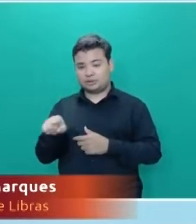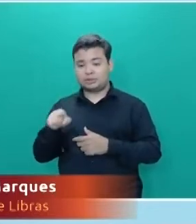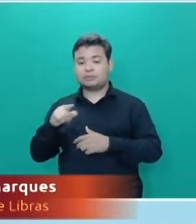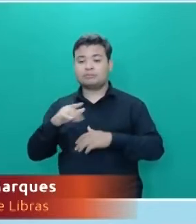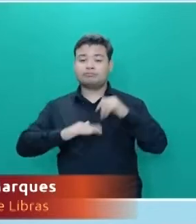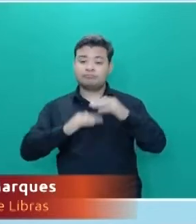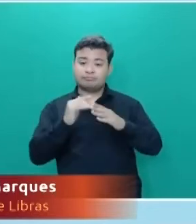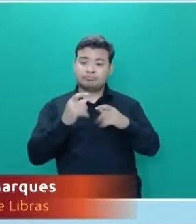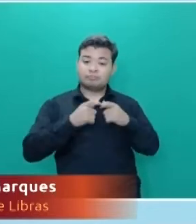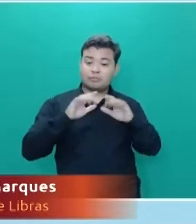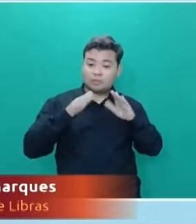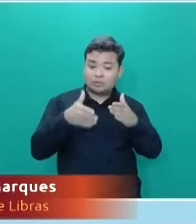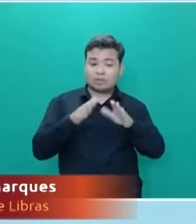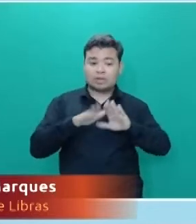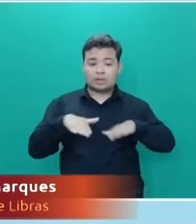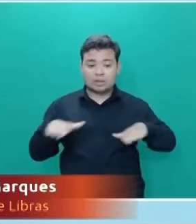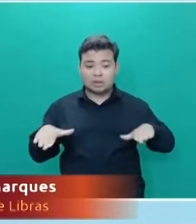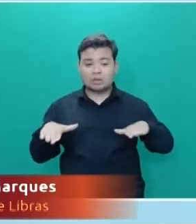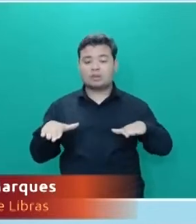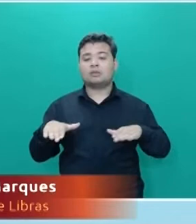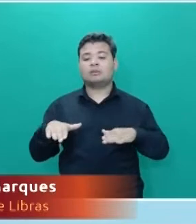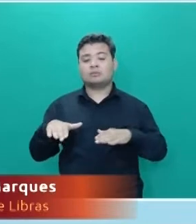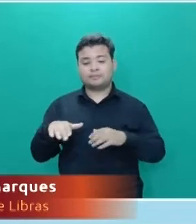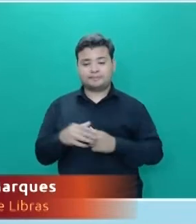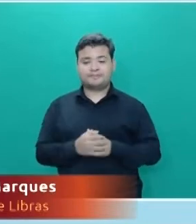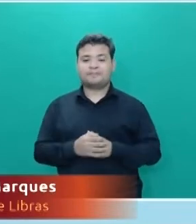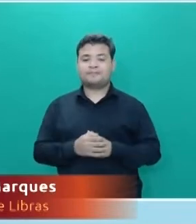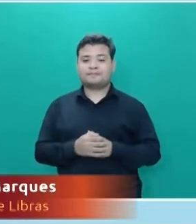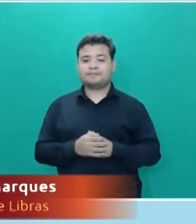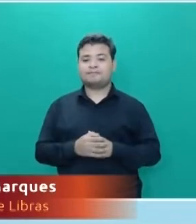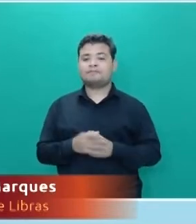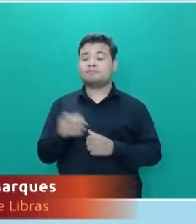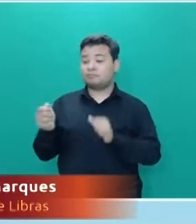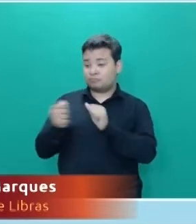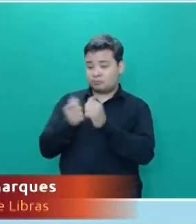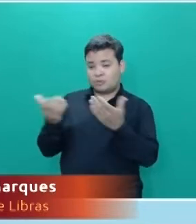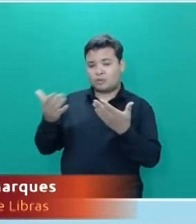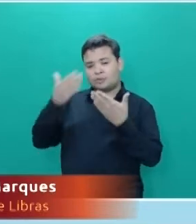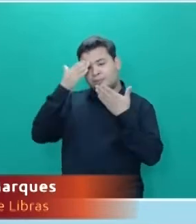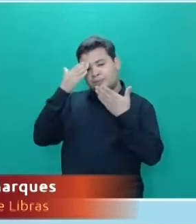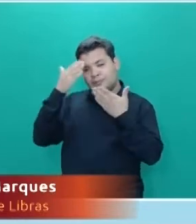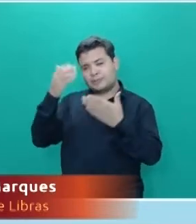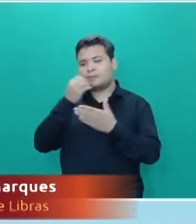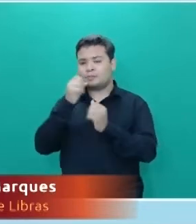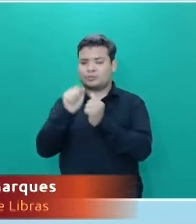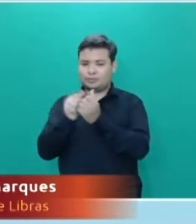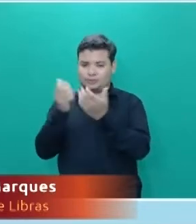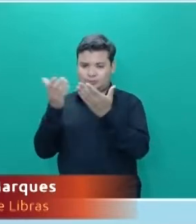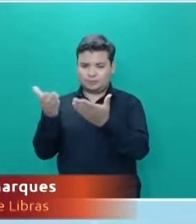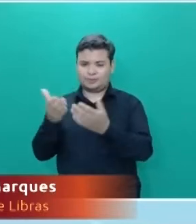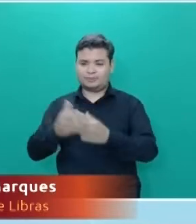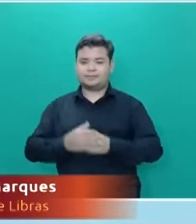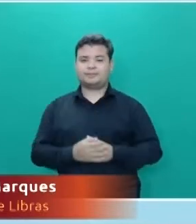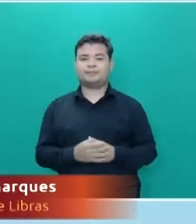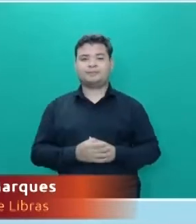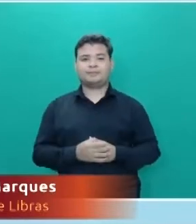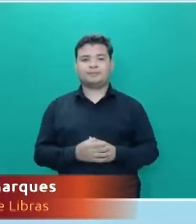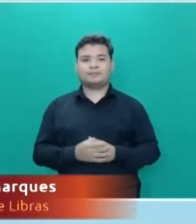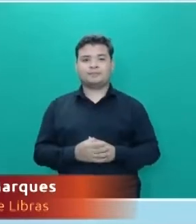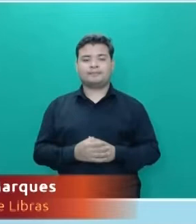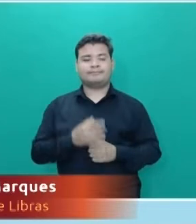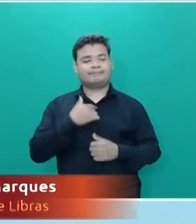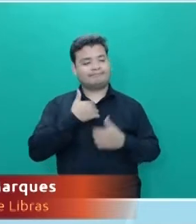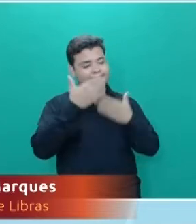imunologista. Muito obrigada, Lorena, pela sua presença. Também é muito bom contar com a senhora aqui. Eu que